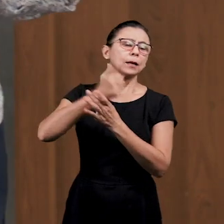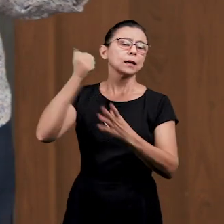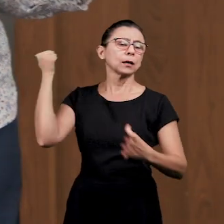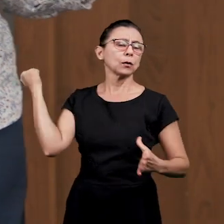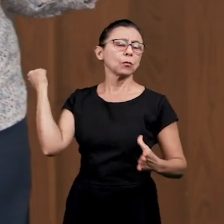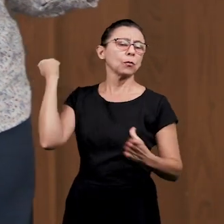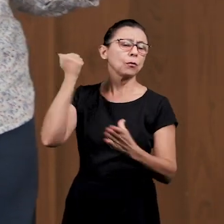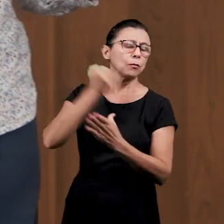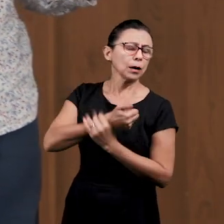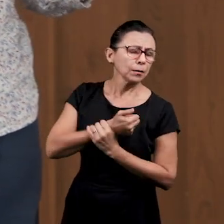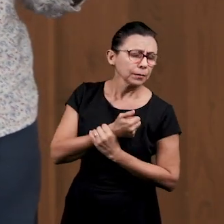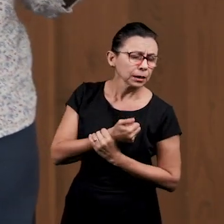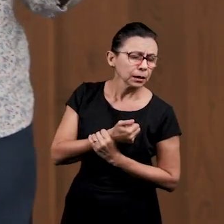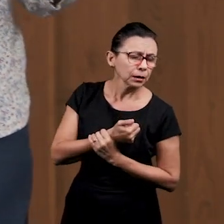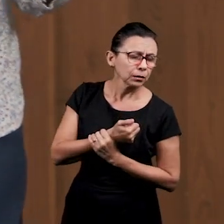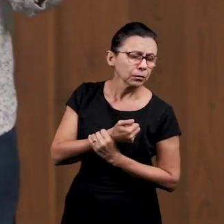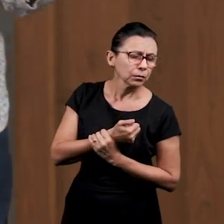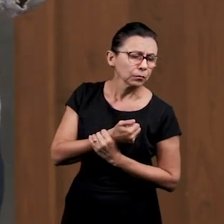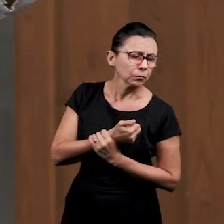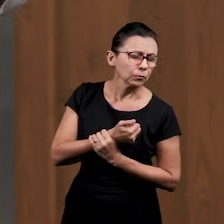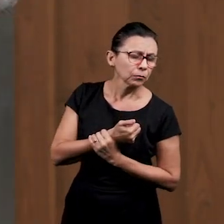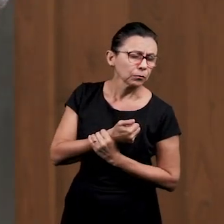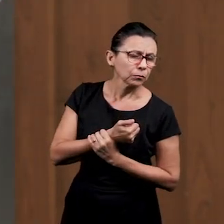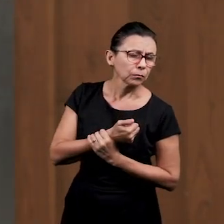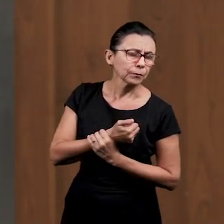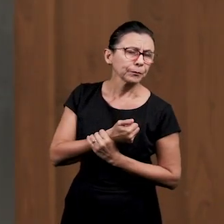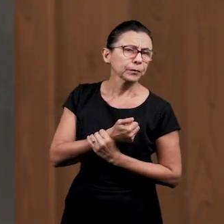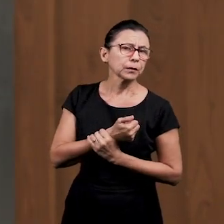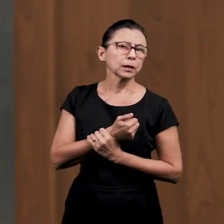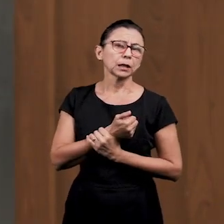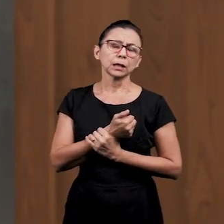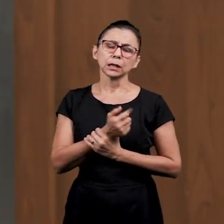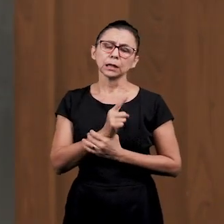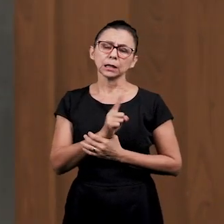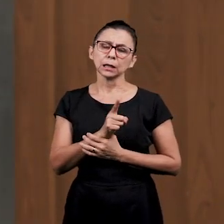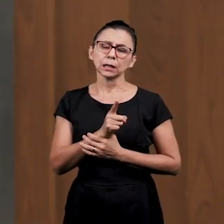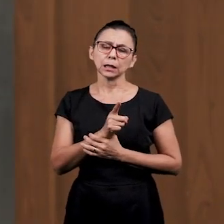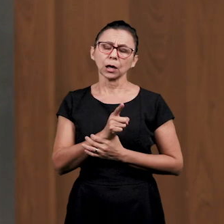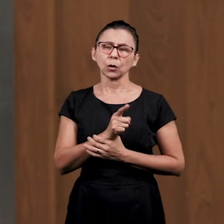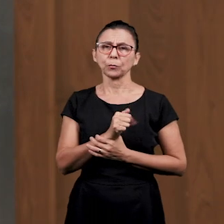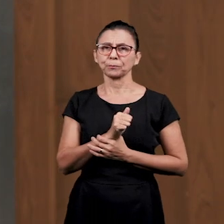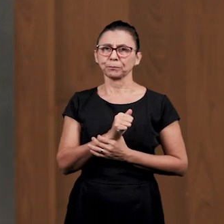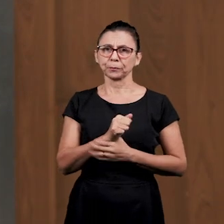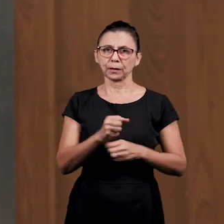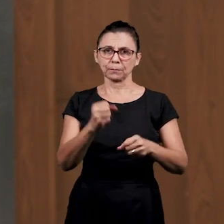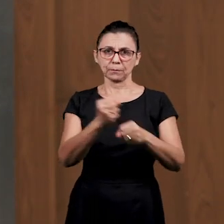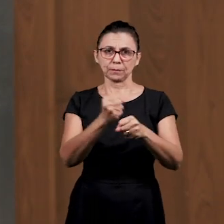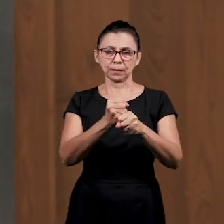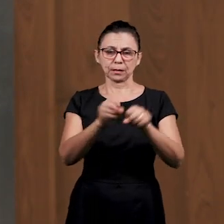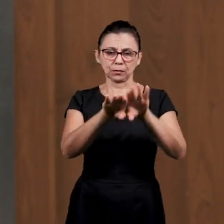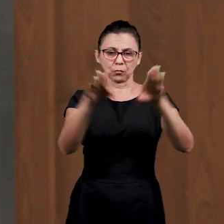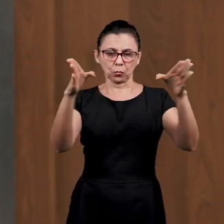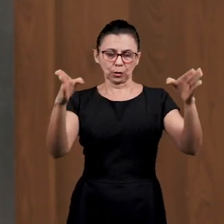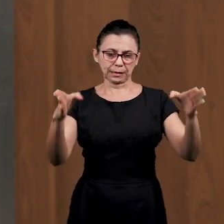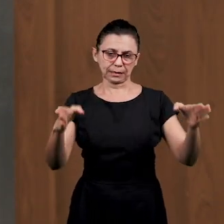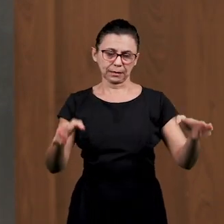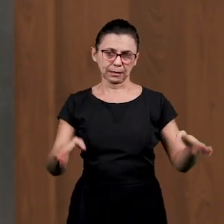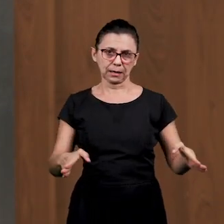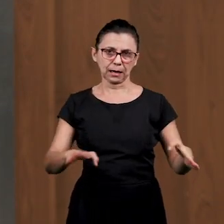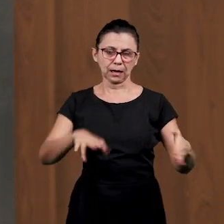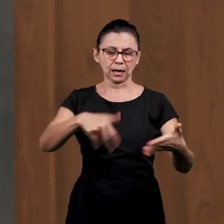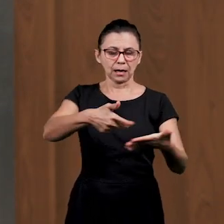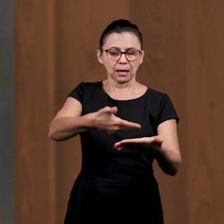eis-me aqui, Senhor. E o Senhor disse: Abraão, não faça nada. Agora eu sei que